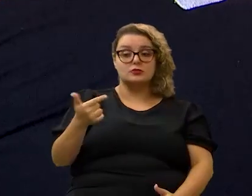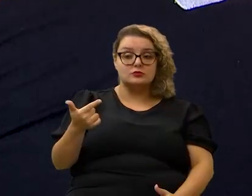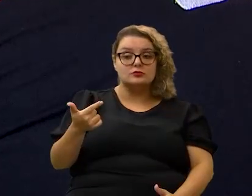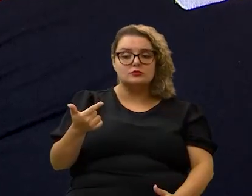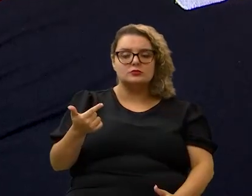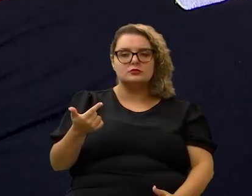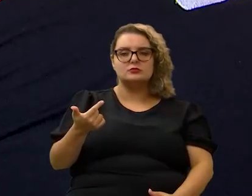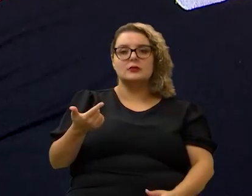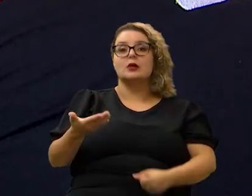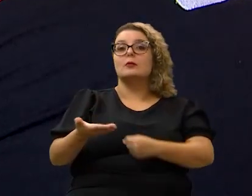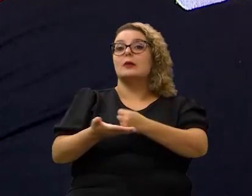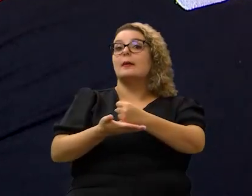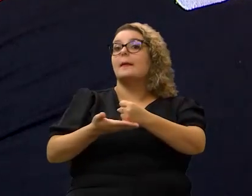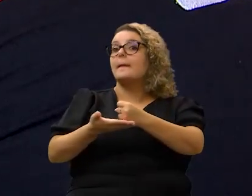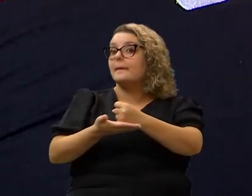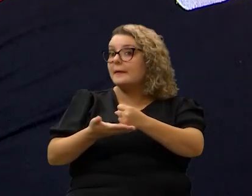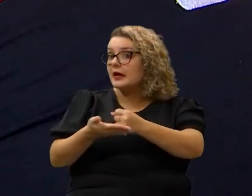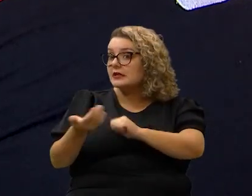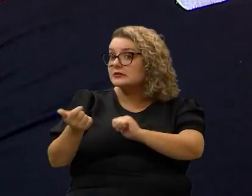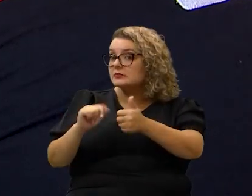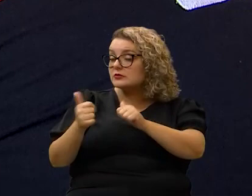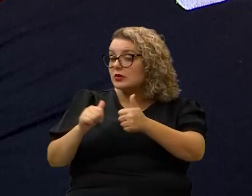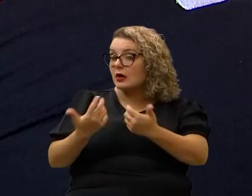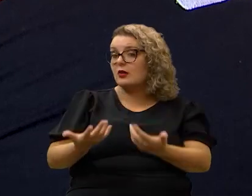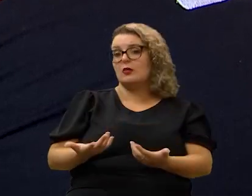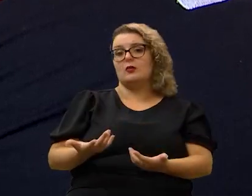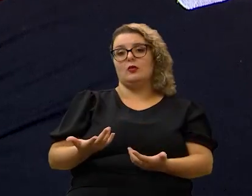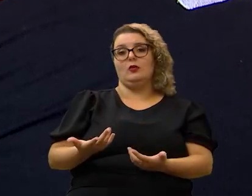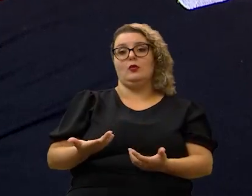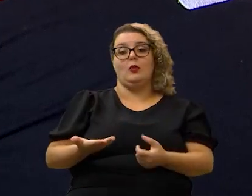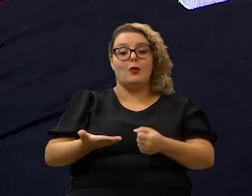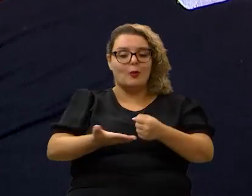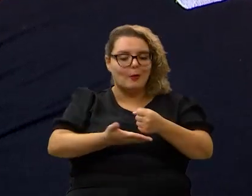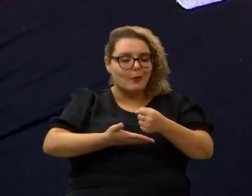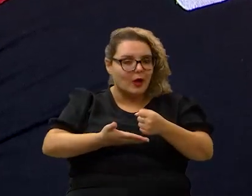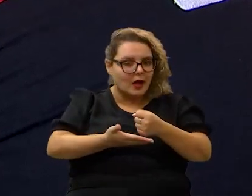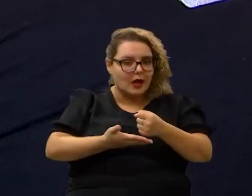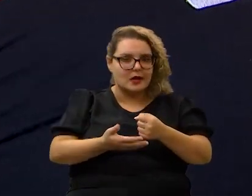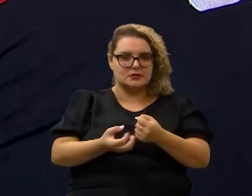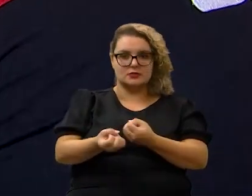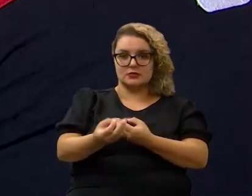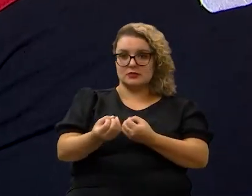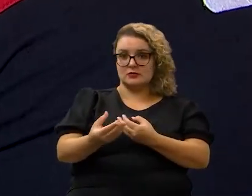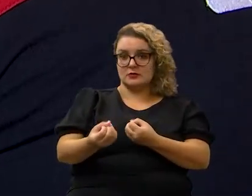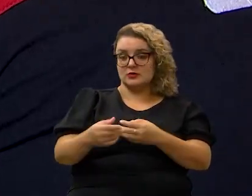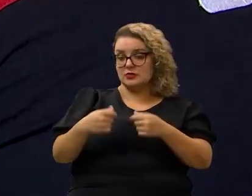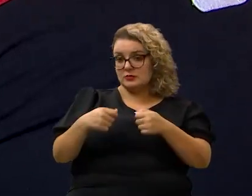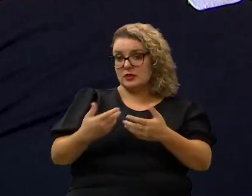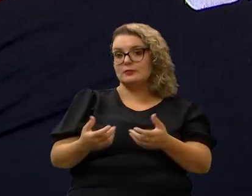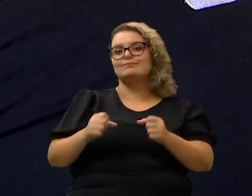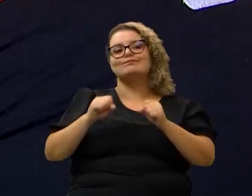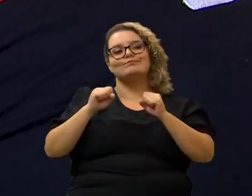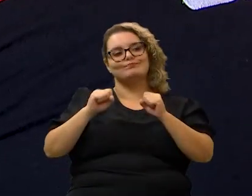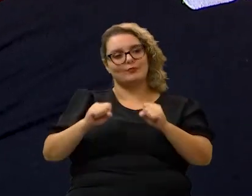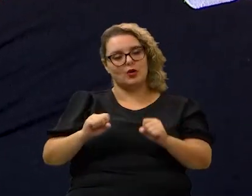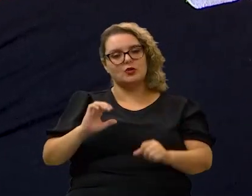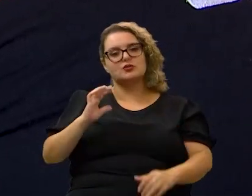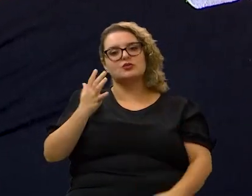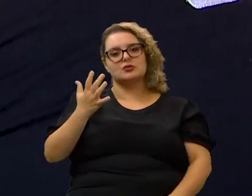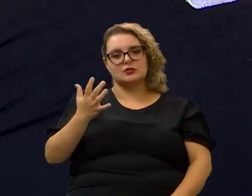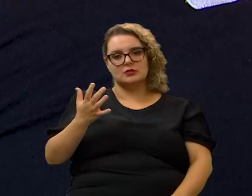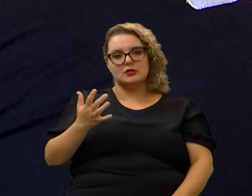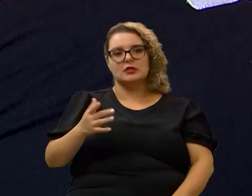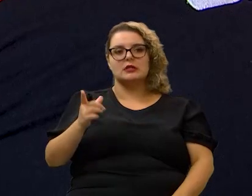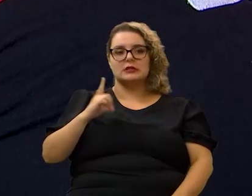tem uma base para avaliar pelo menos o básico daquelas informações, pode